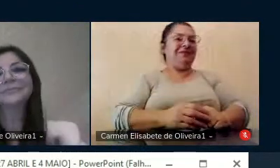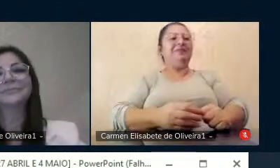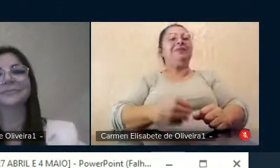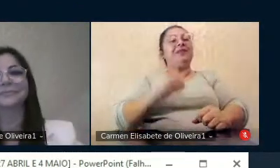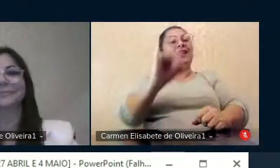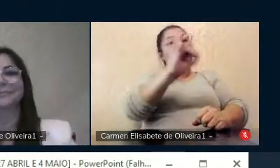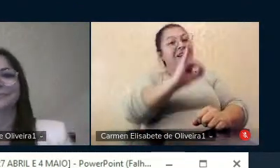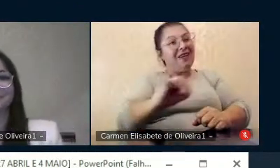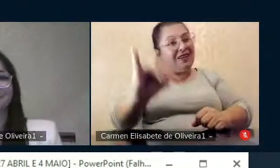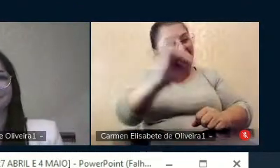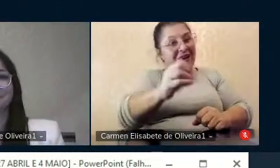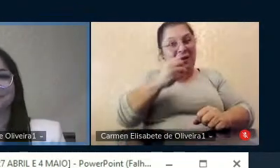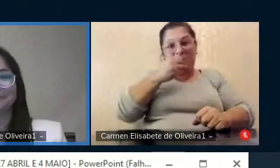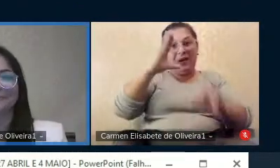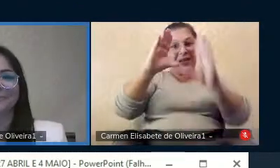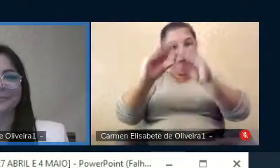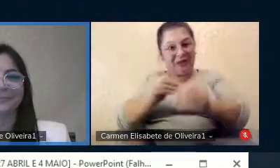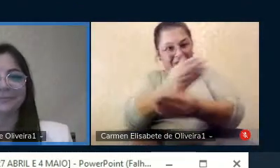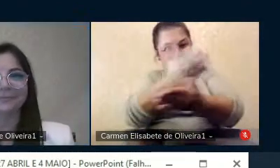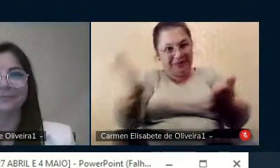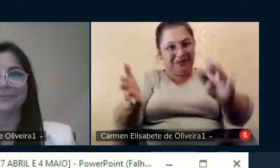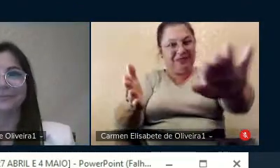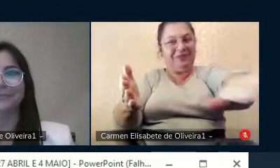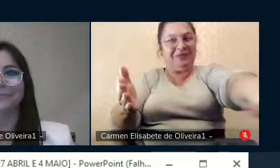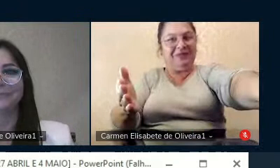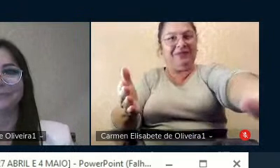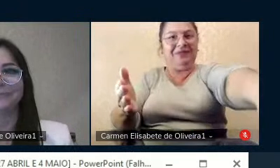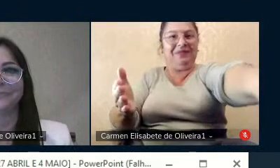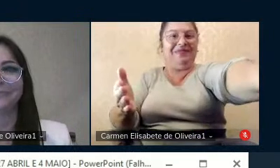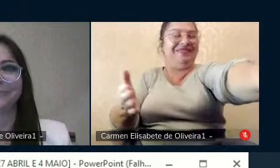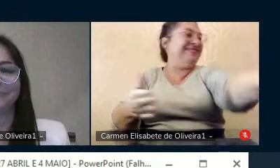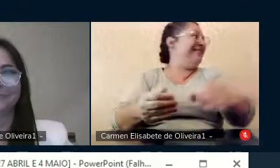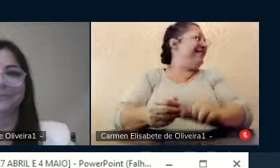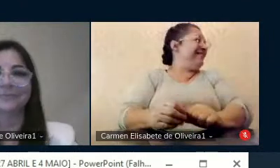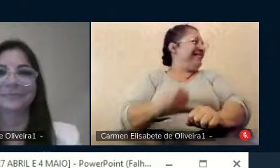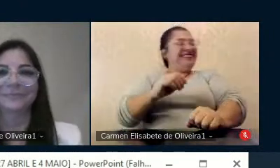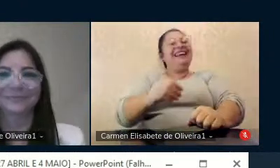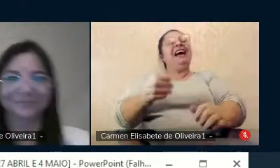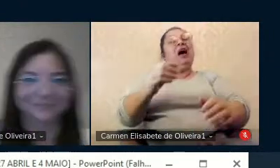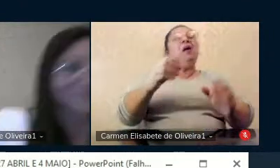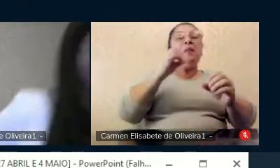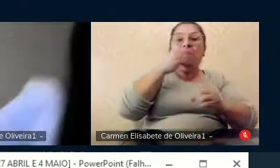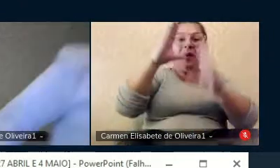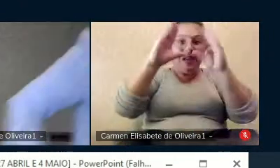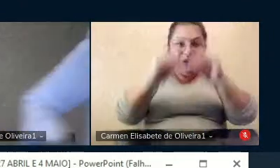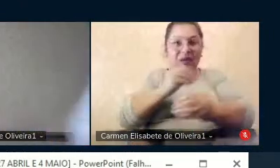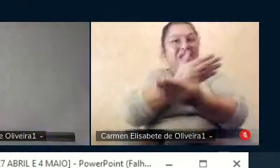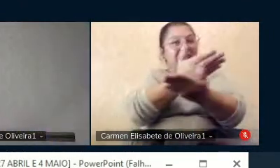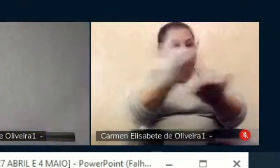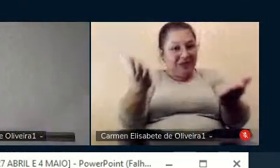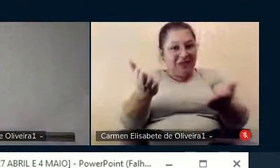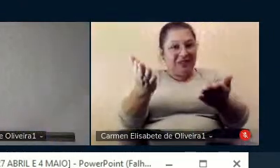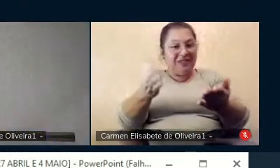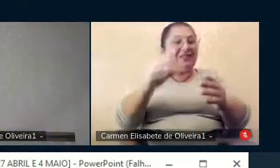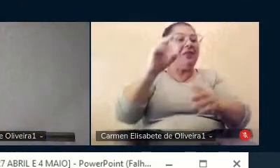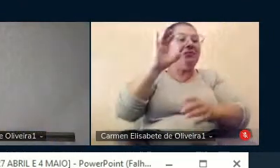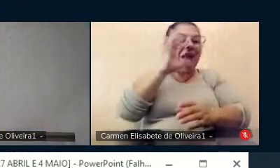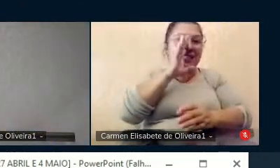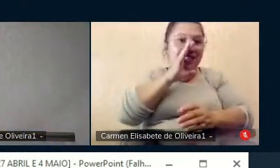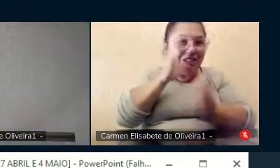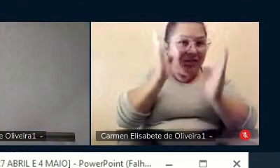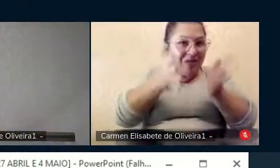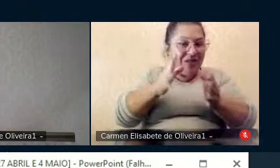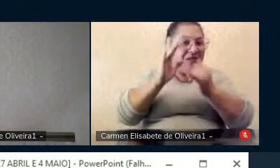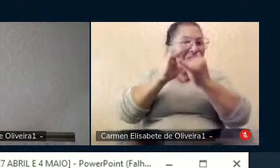Olá, muito boa noite. Boa noite a todos os que nos assistem nesta sala e também no YouTube.